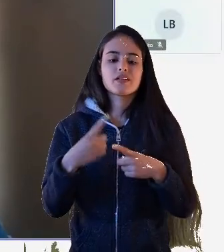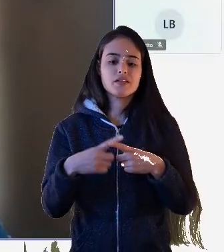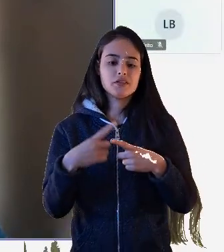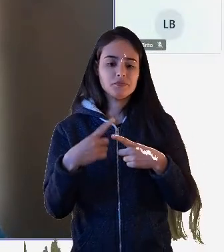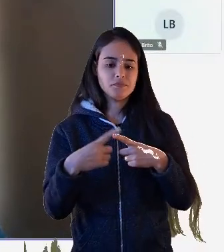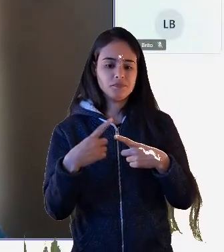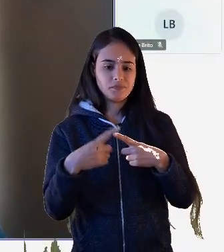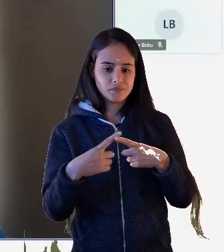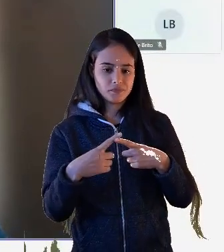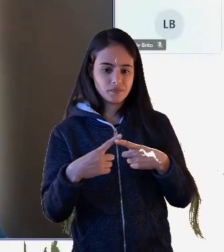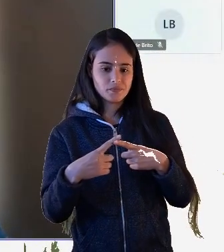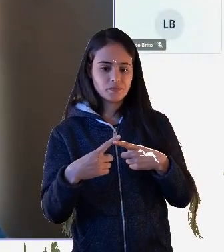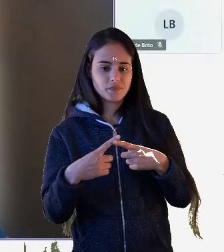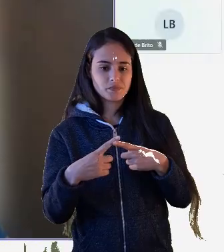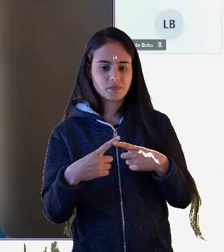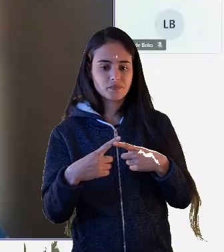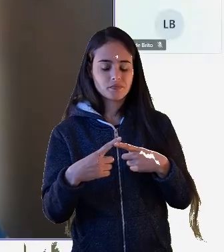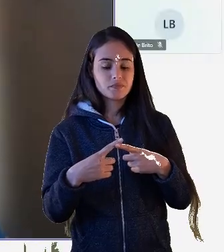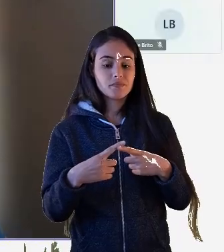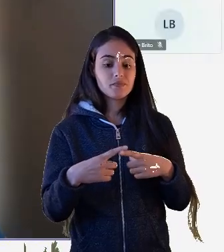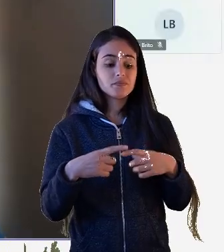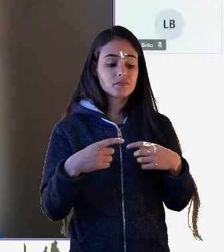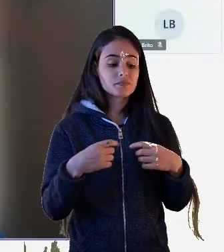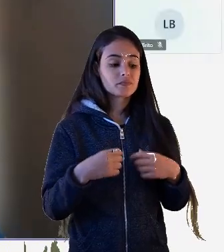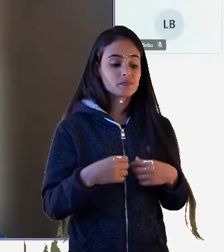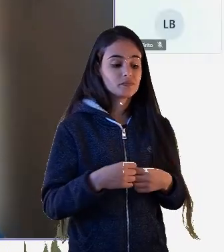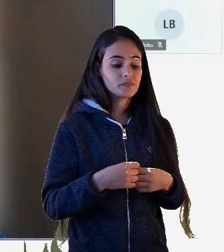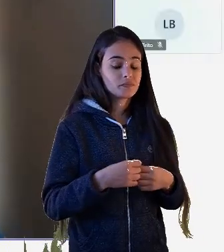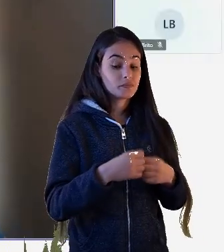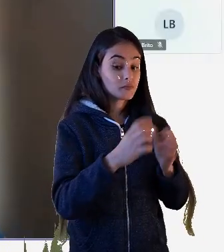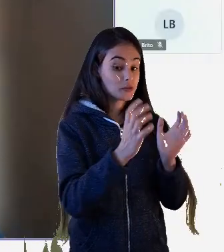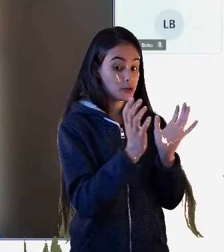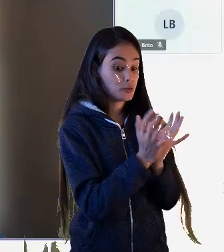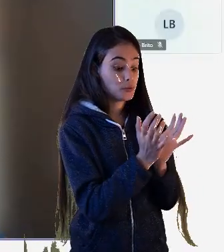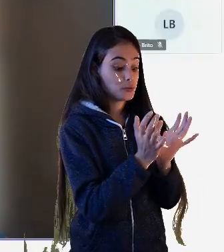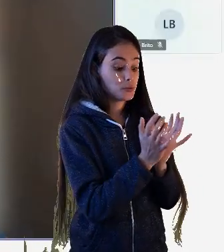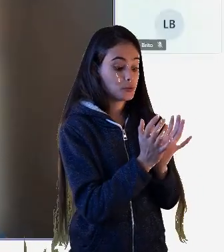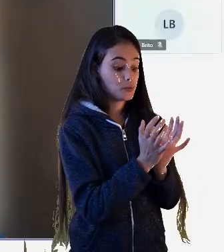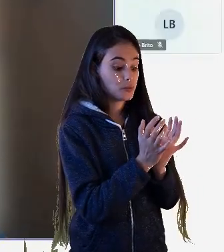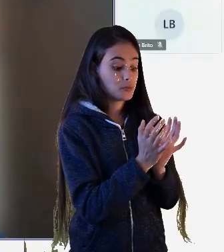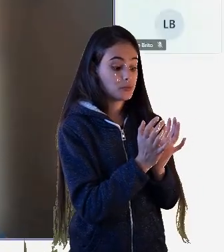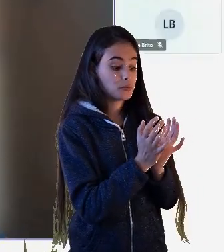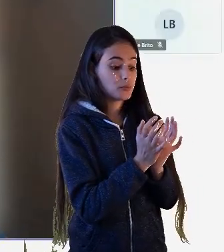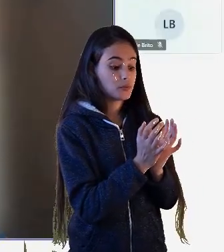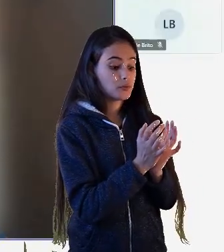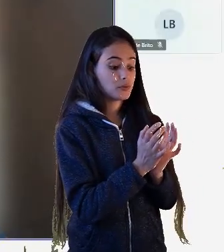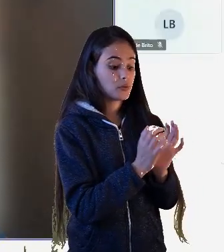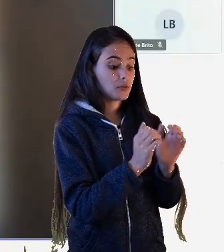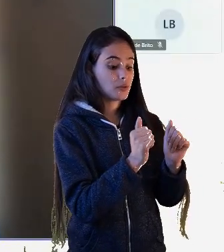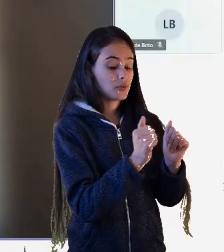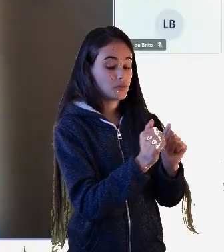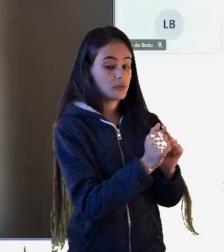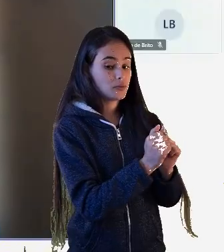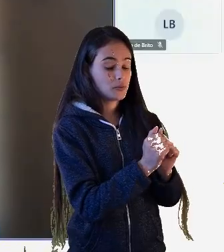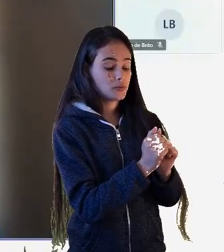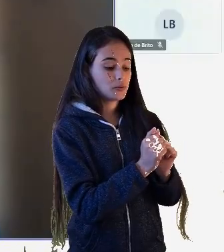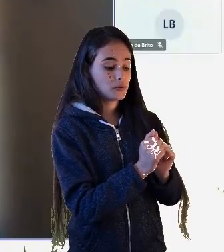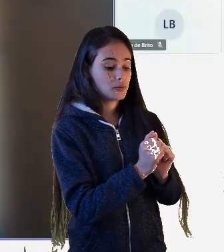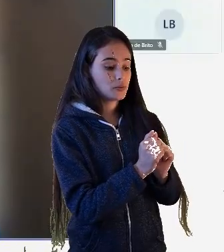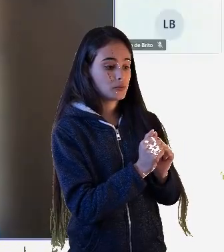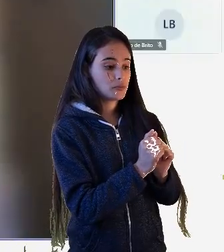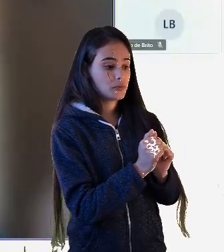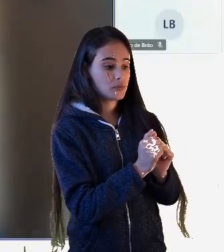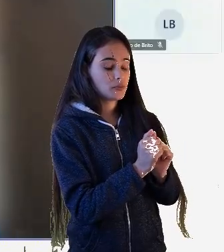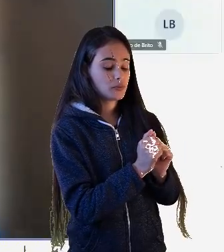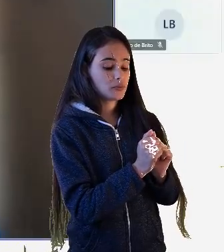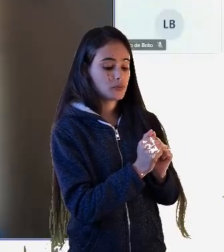né? A Amanda contou aqui semana passada, quantas vezes ela tem que dizer na portaria que ela é professora da universidade, e não que ela é